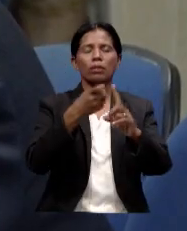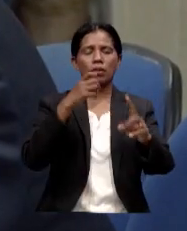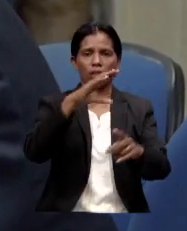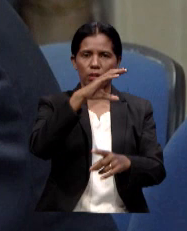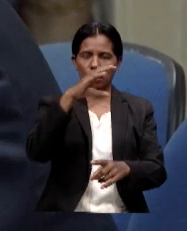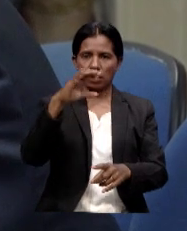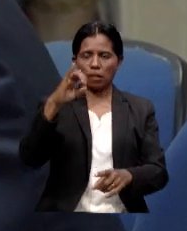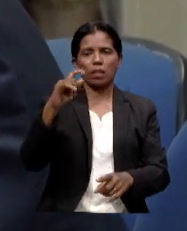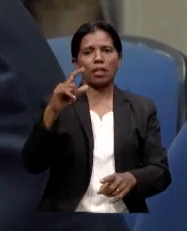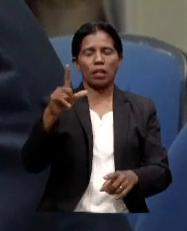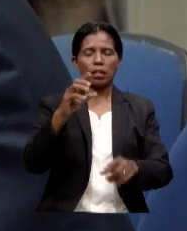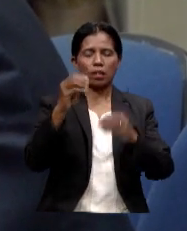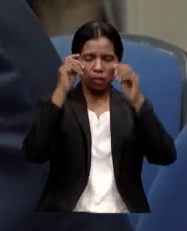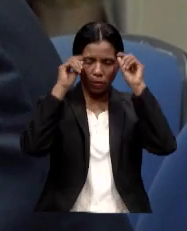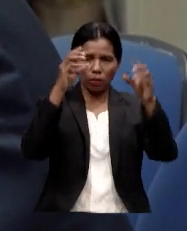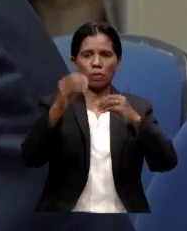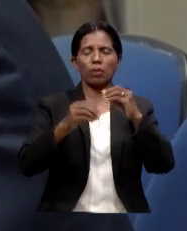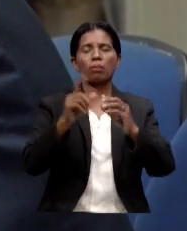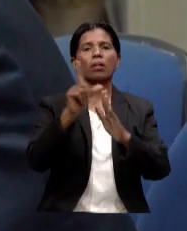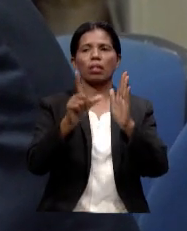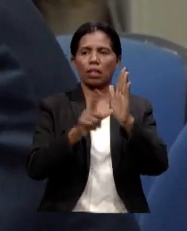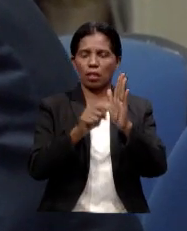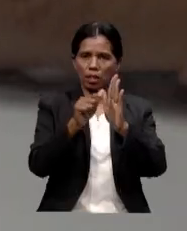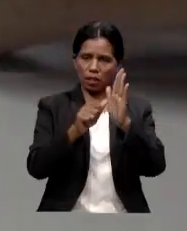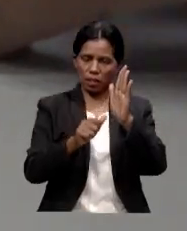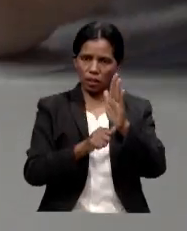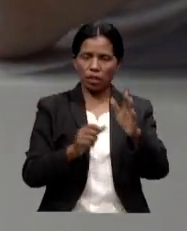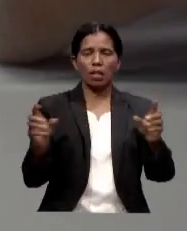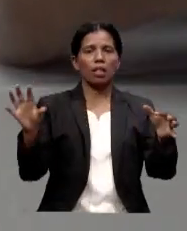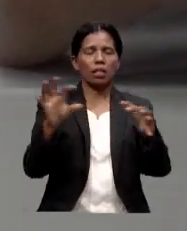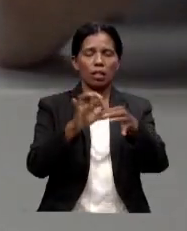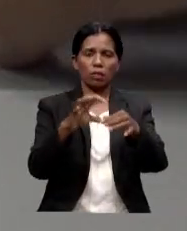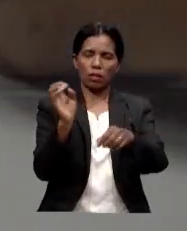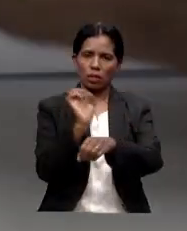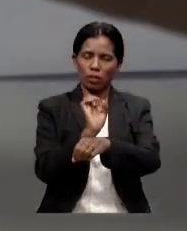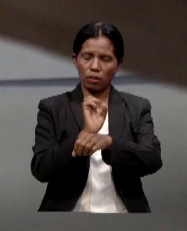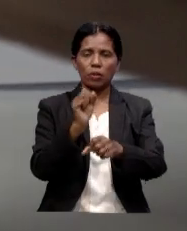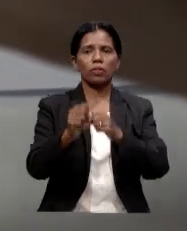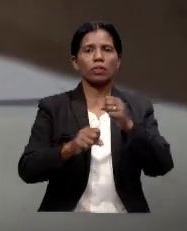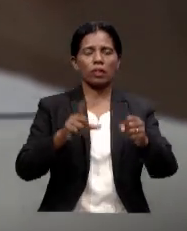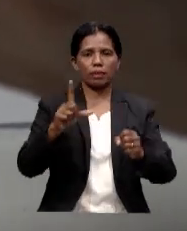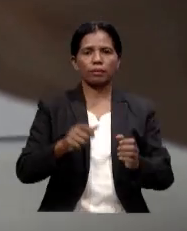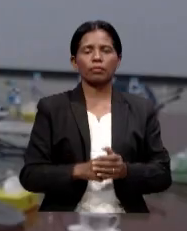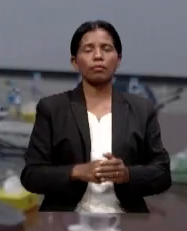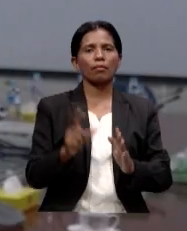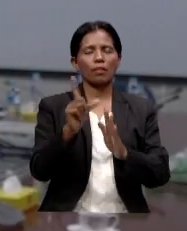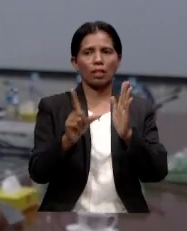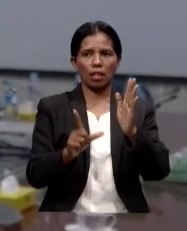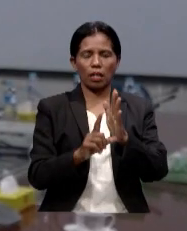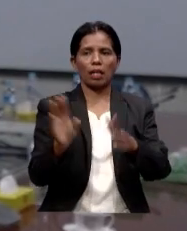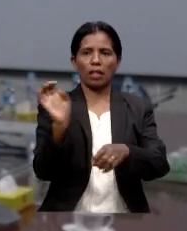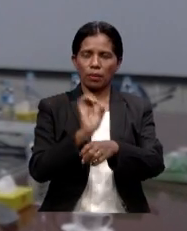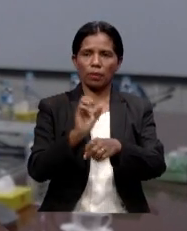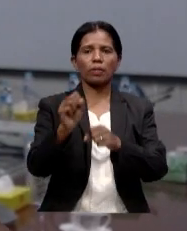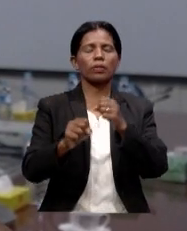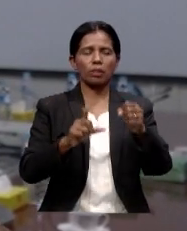Indústria Timor Leste konabal lei no artigo hirak nebel liga ho ekonomia sosial. Lei base ekonomia sosial.